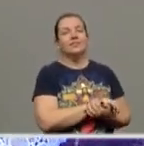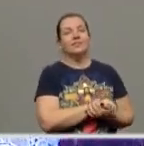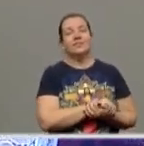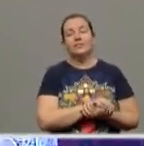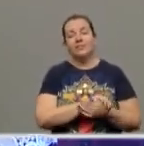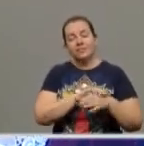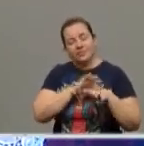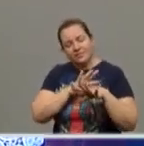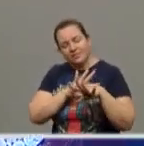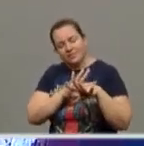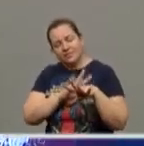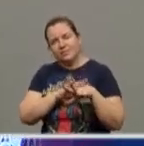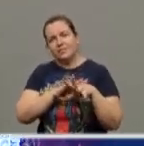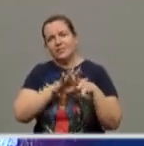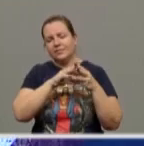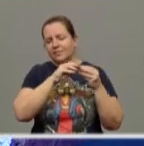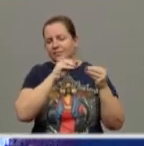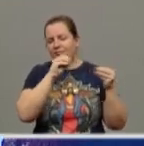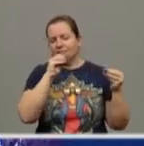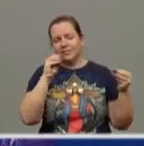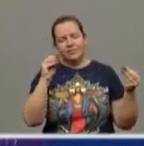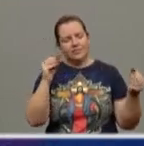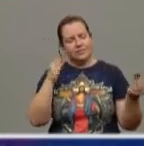cura-me, Senhor,